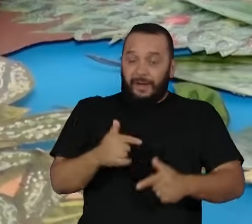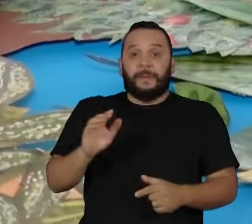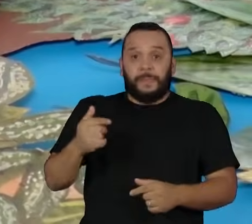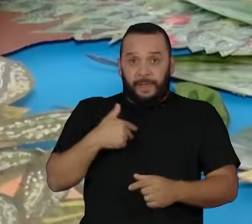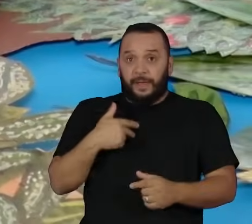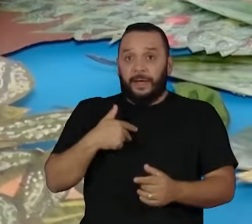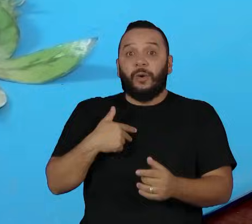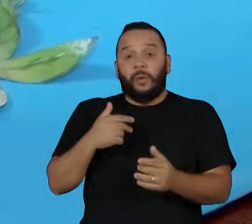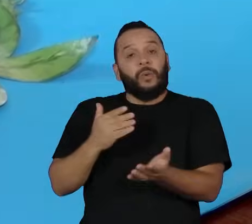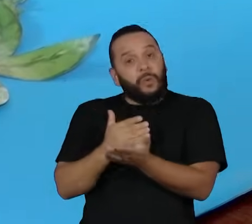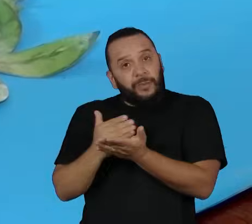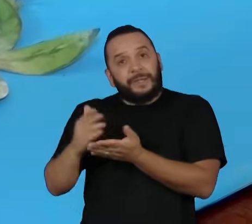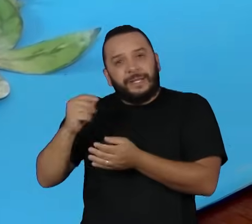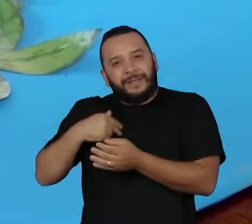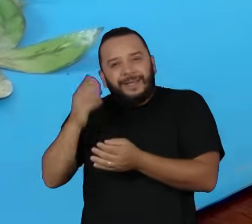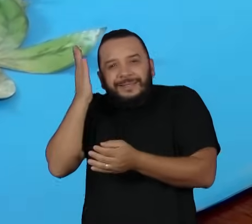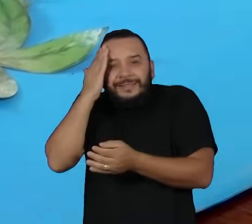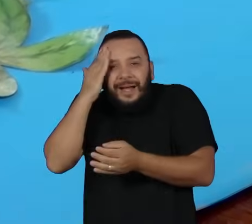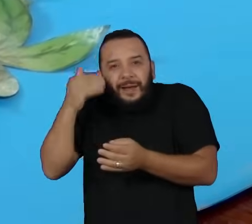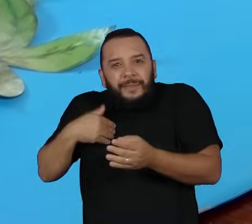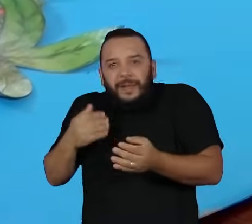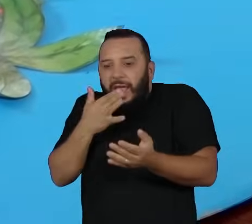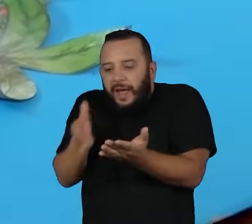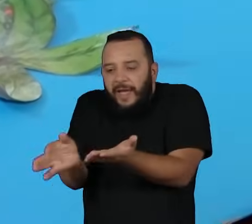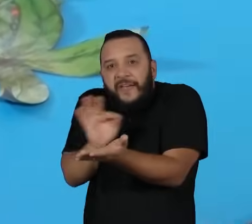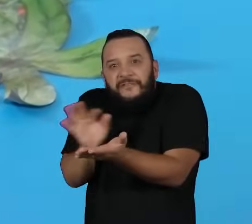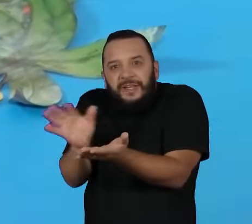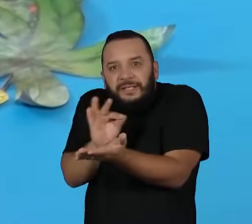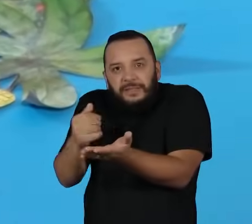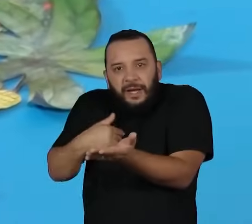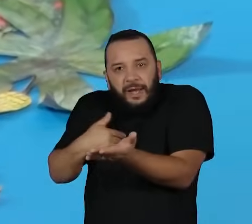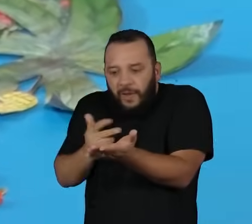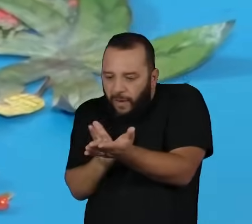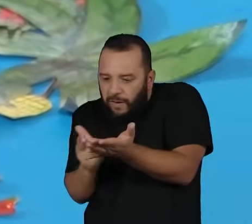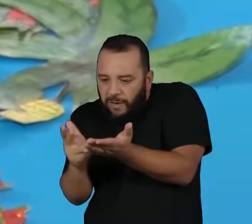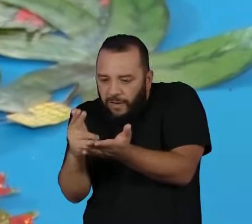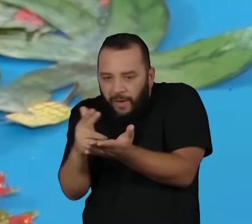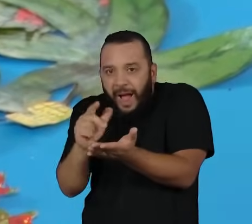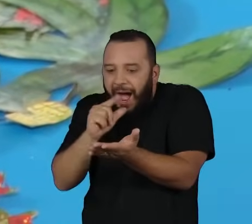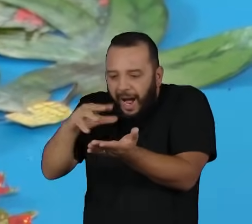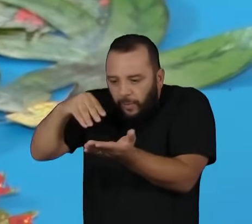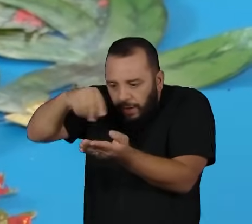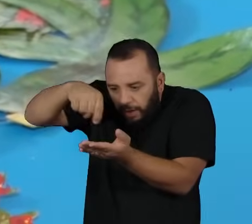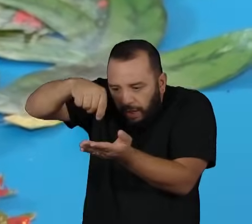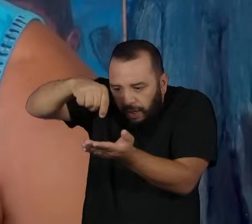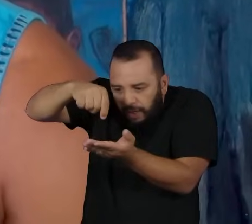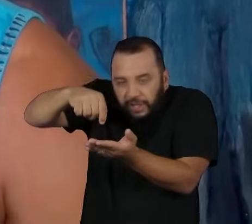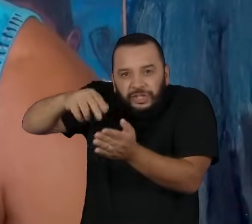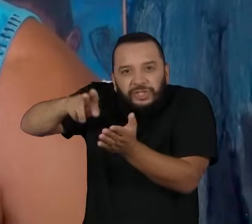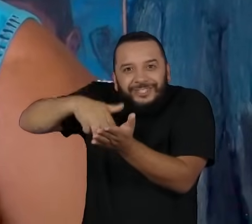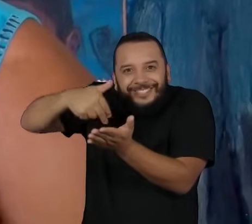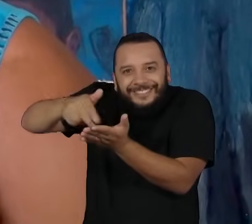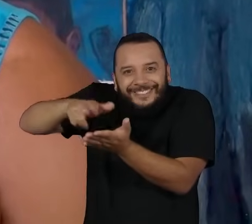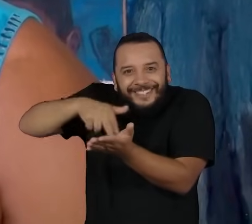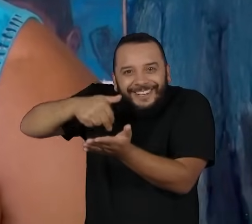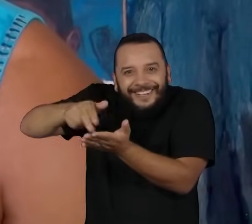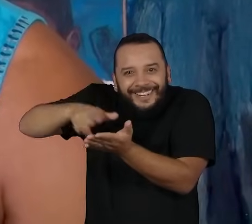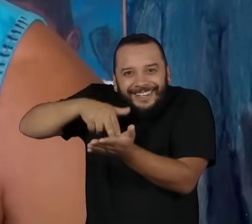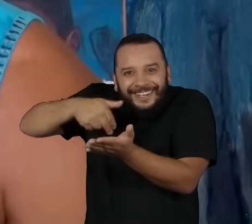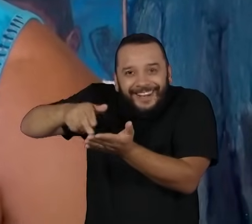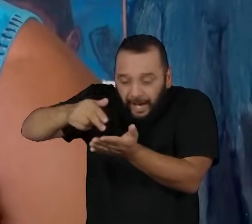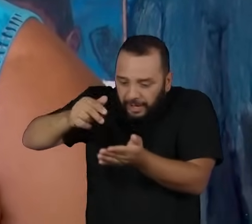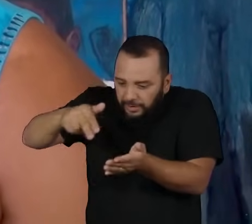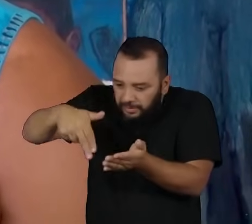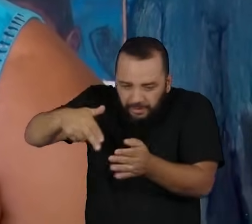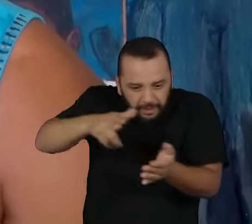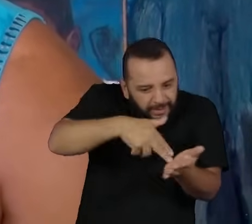minha tinta também. E hoje eu utilizo vários materiais e não tem um limite, assim. O material olha para mim